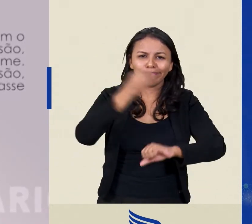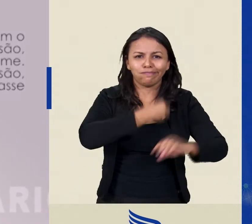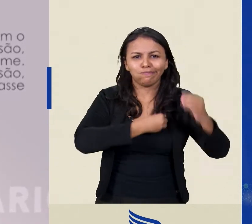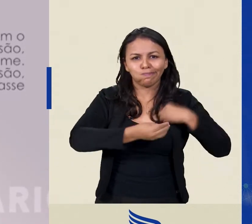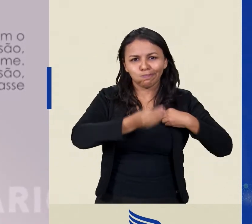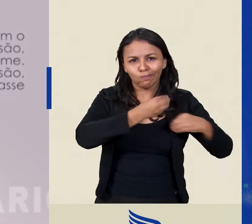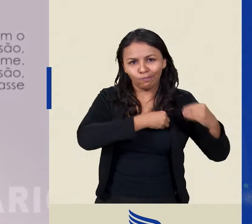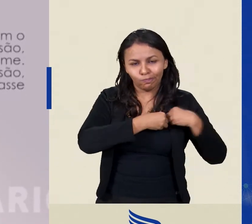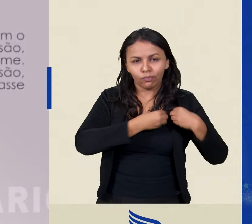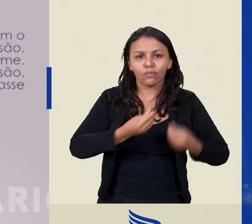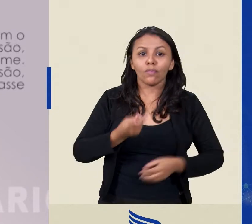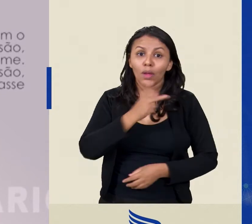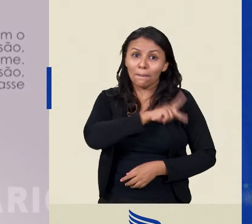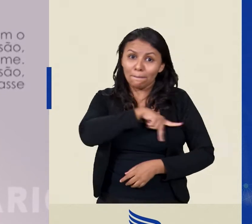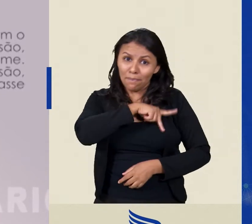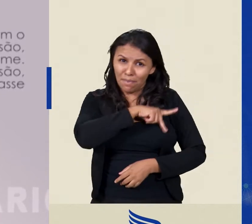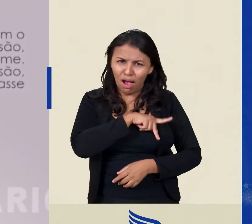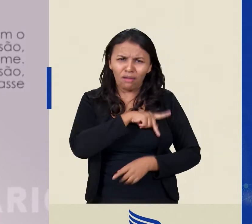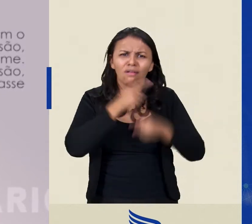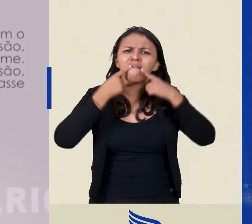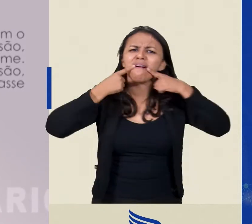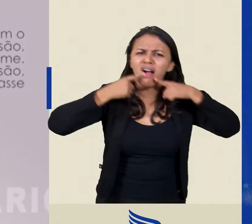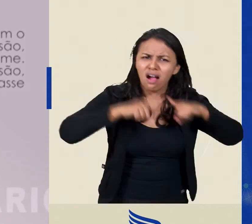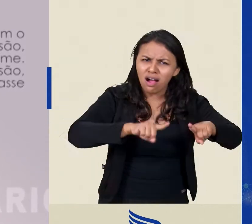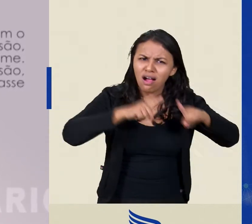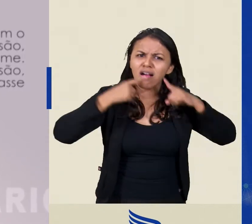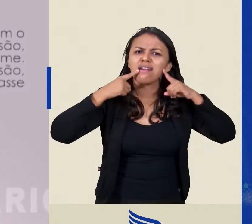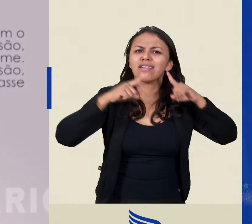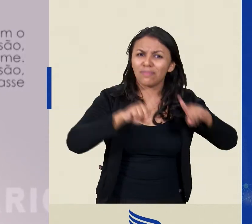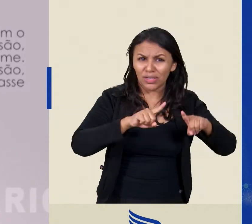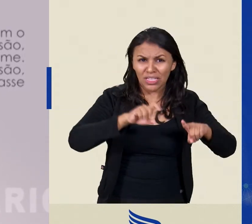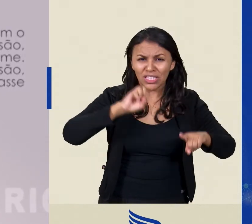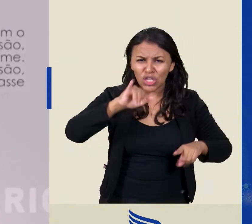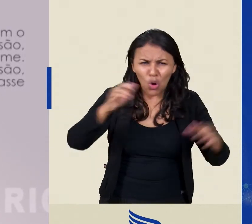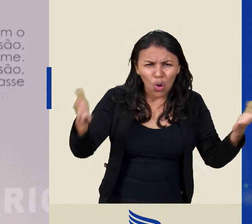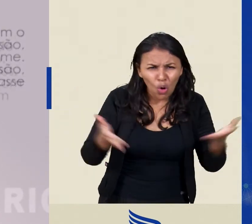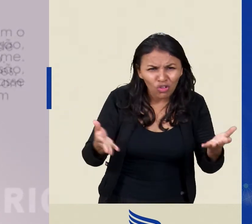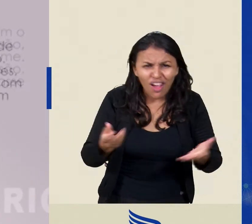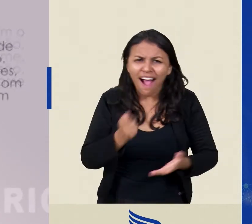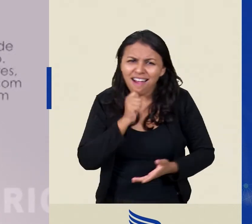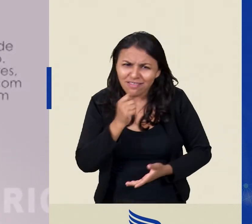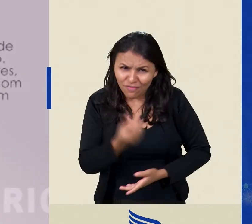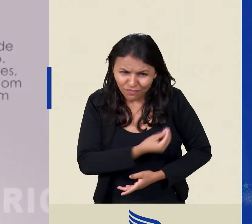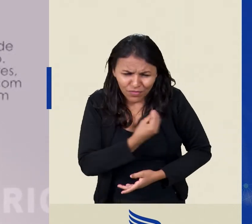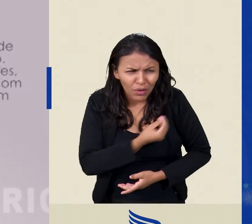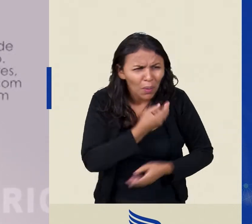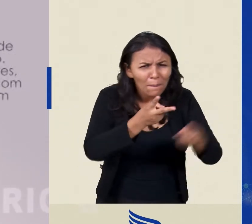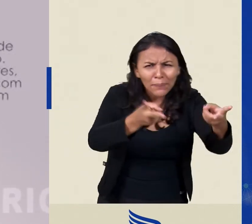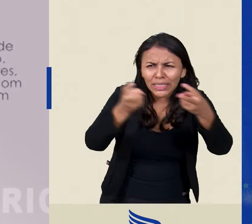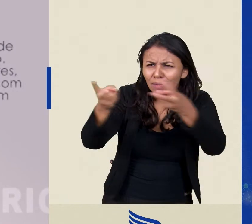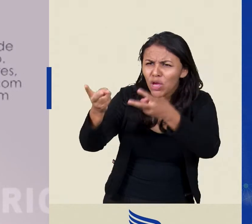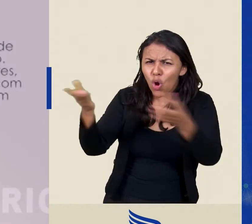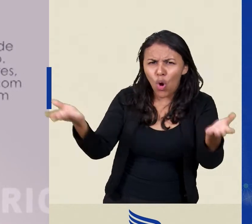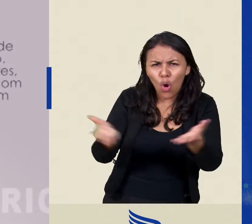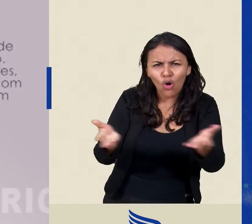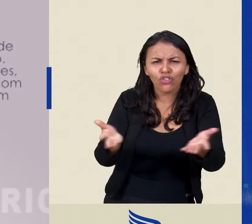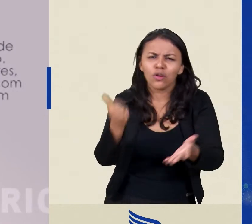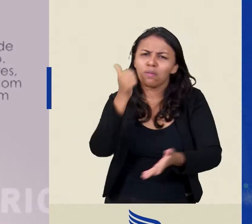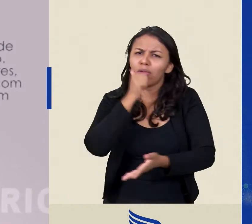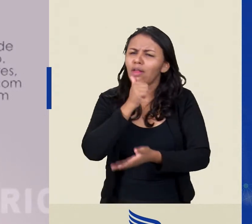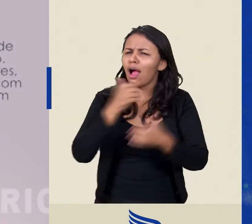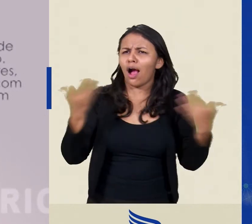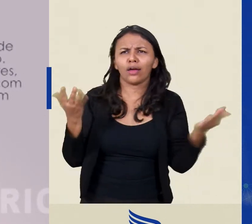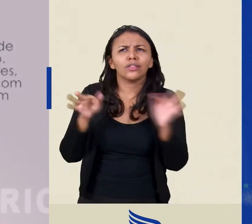Paulo pronunciaria uma repreensão, fosse ele vivo hoje, se contemplasse mulheres que professam